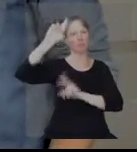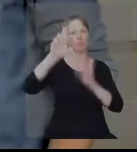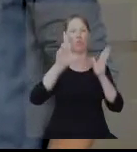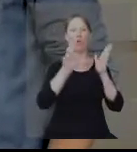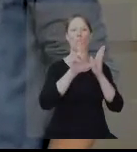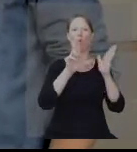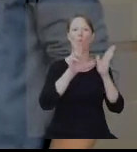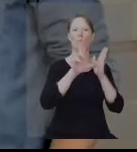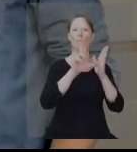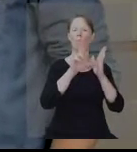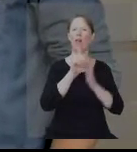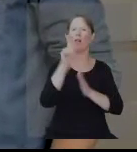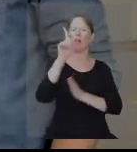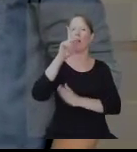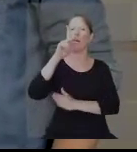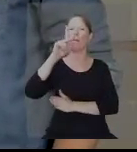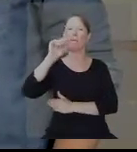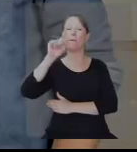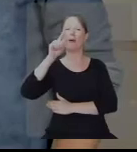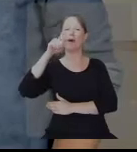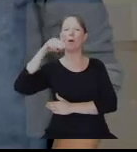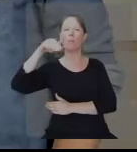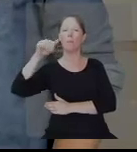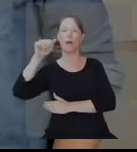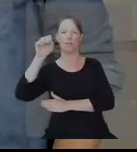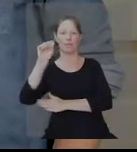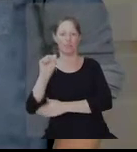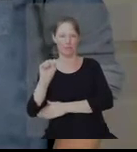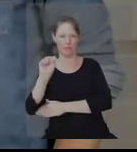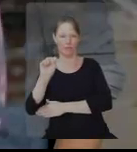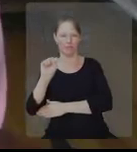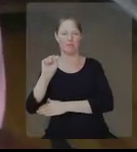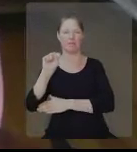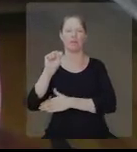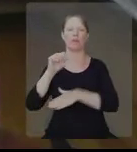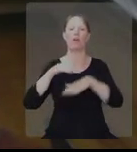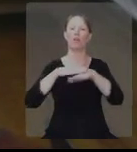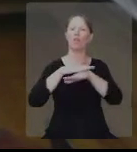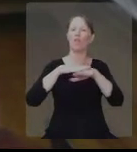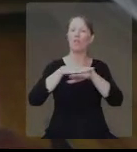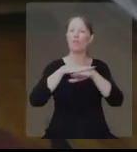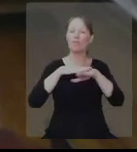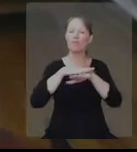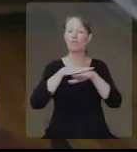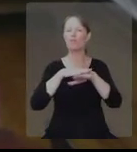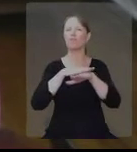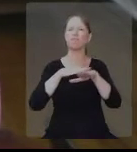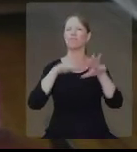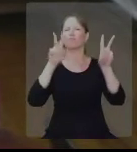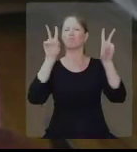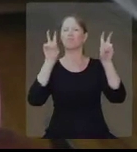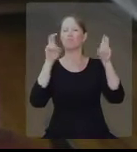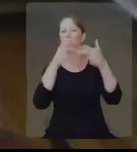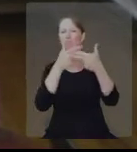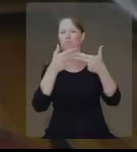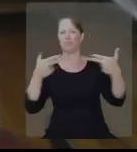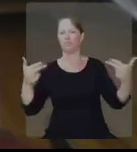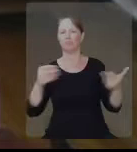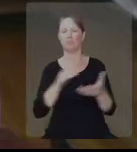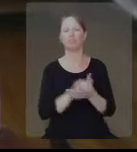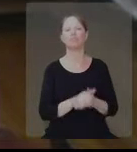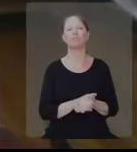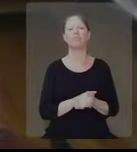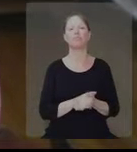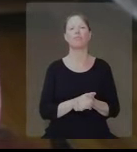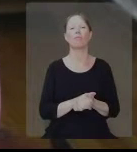Tocantins, Adriano Chiarani, sobre educação e prática esportiva. Falar um pouquinho, o senhor citou aqui que grande parte do